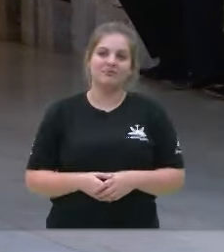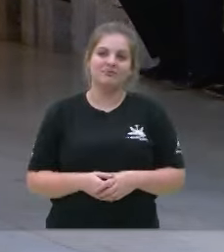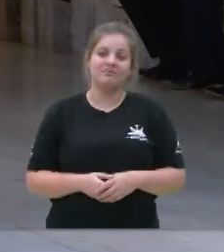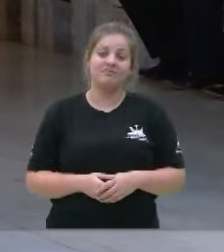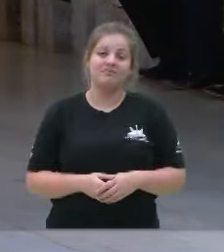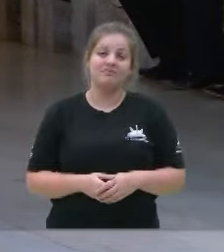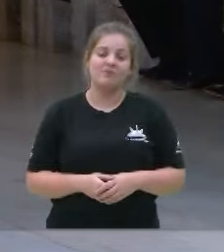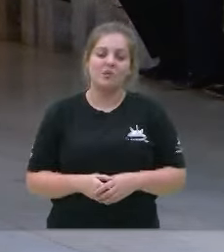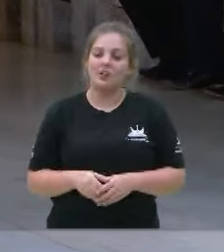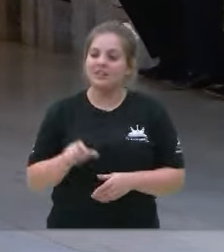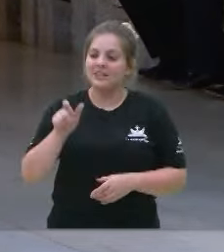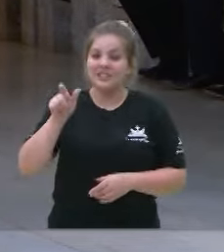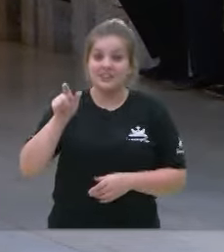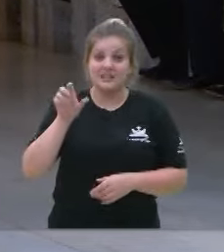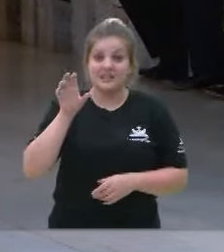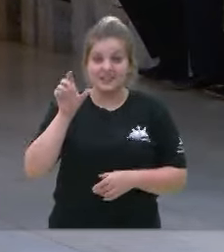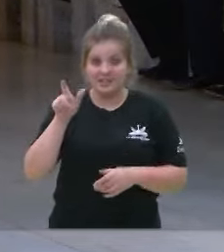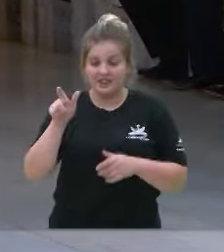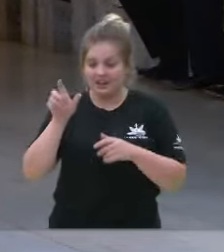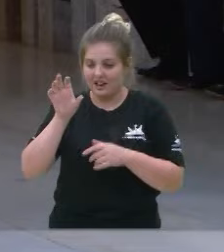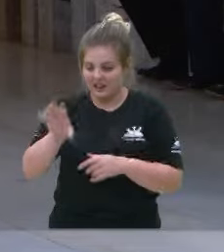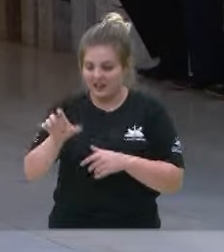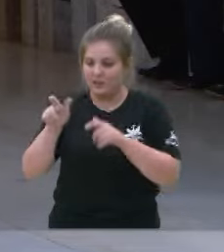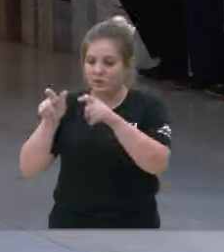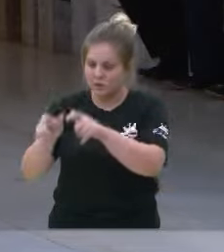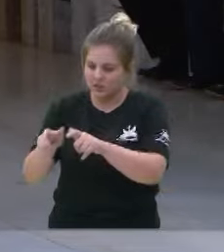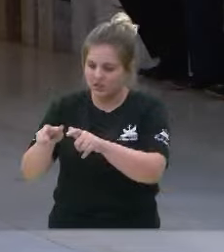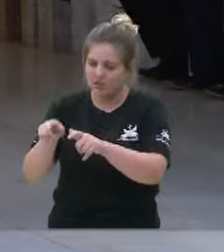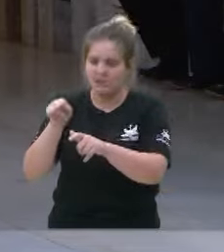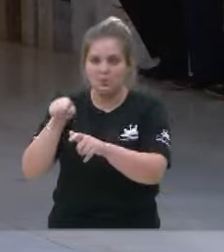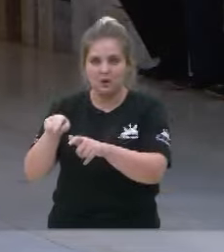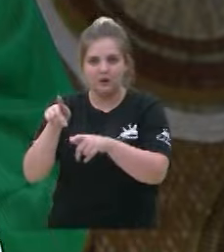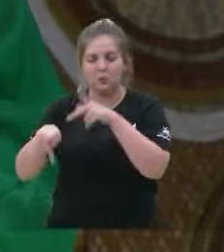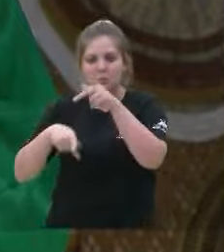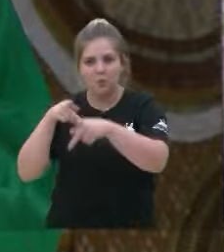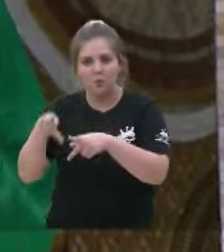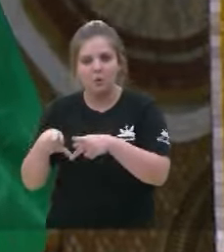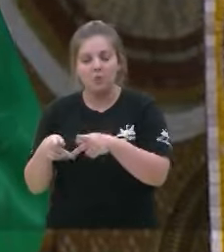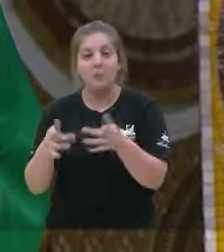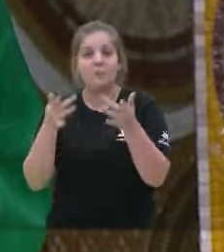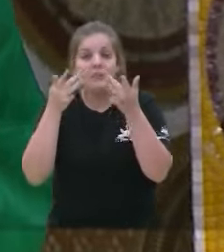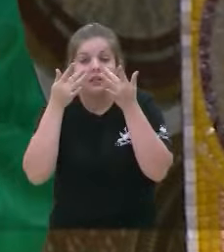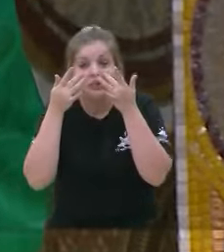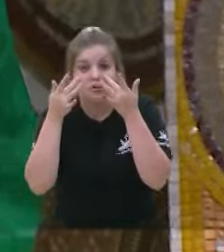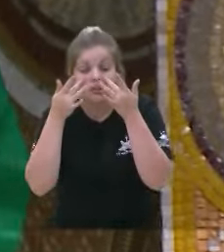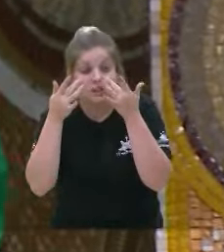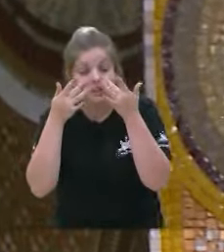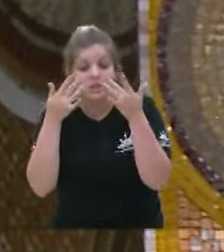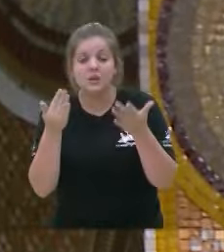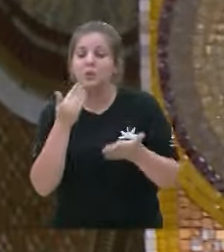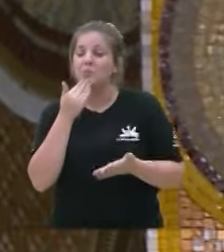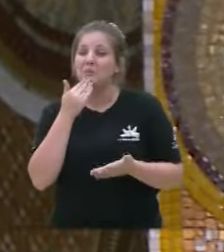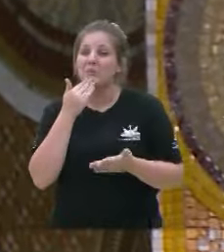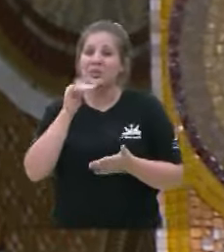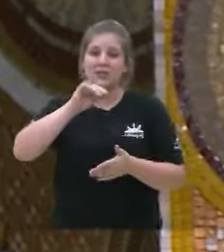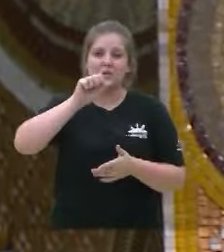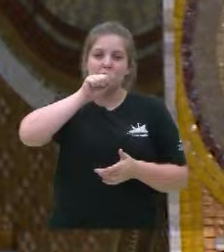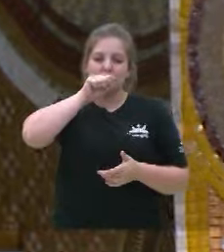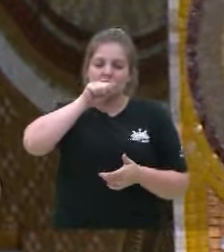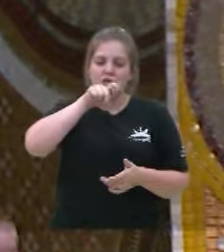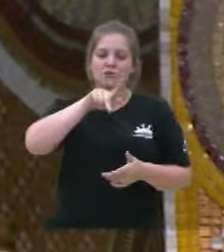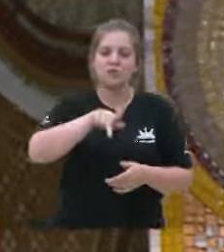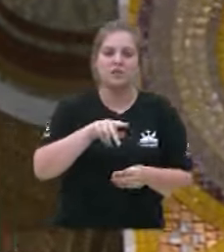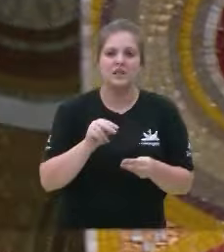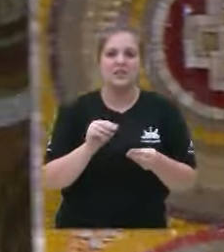e estes habitantes portanto ouviram este pedido de Jonas